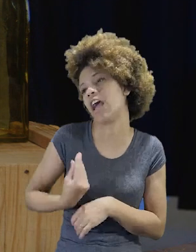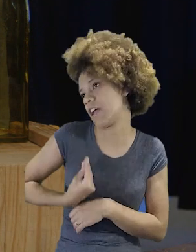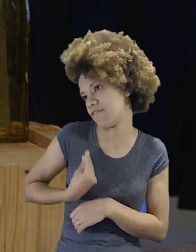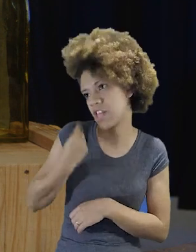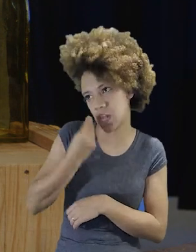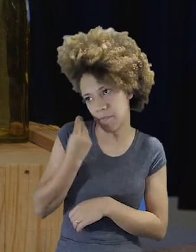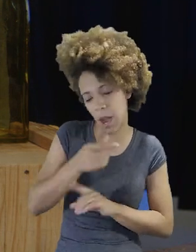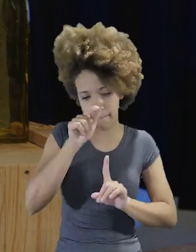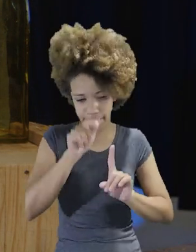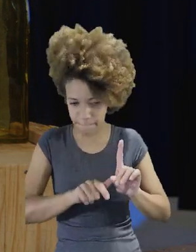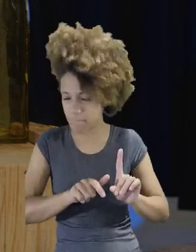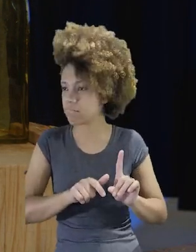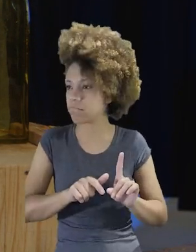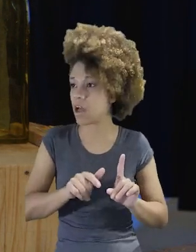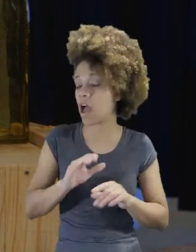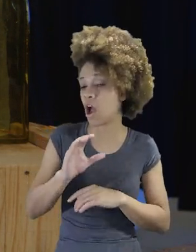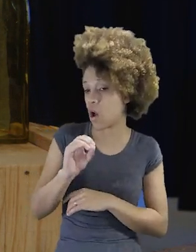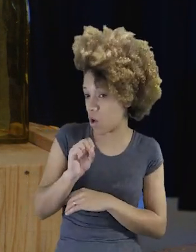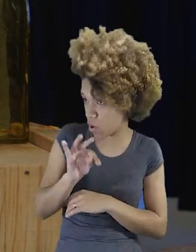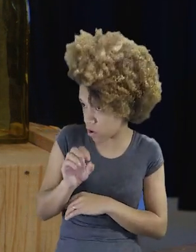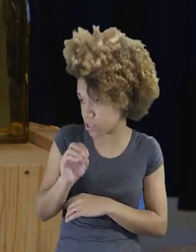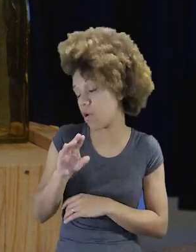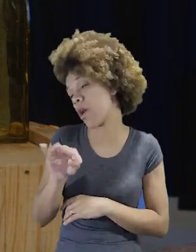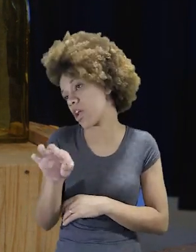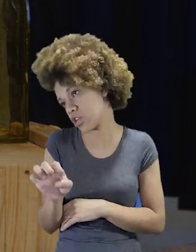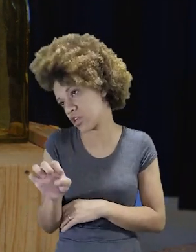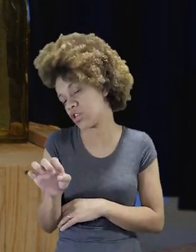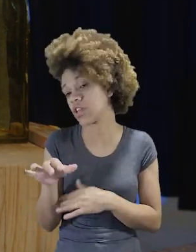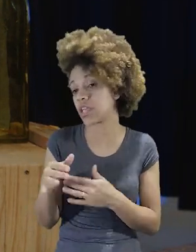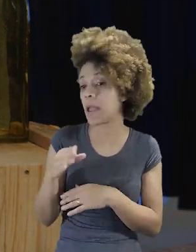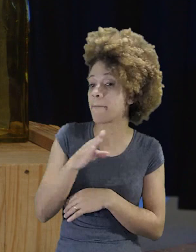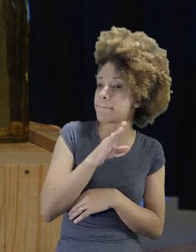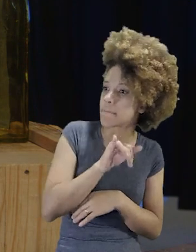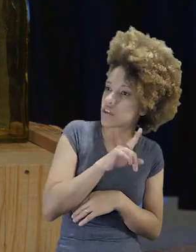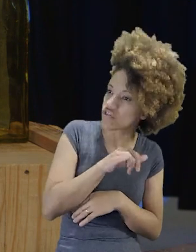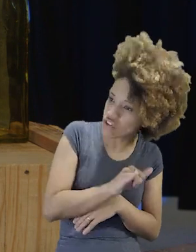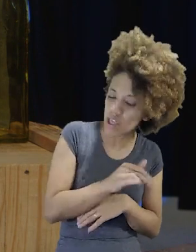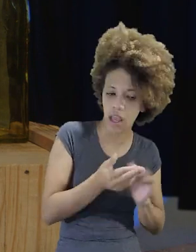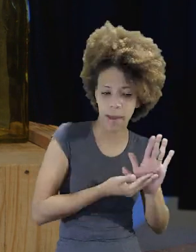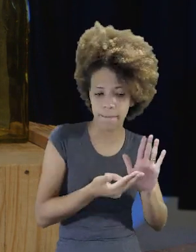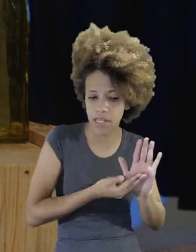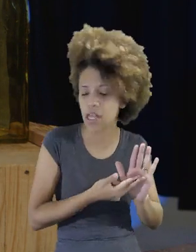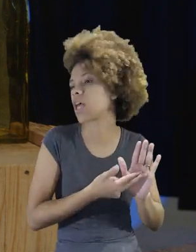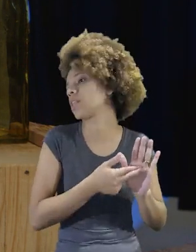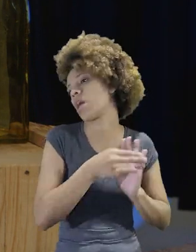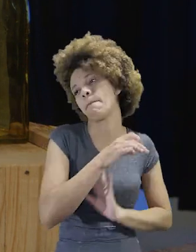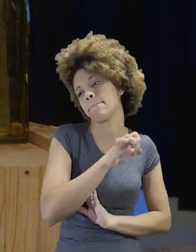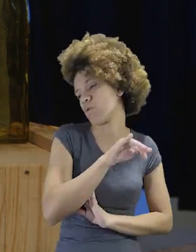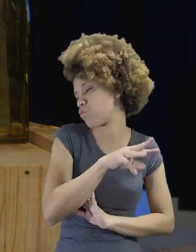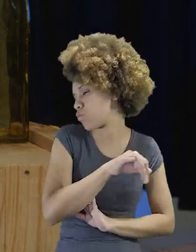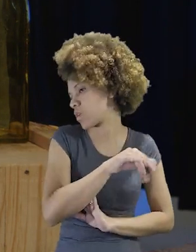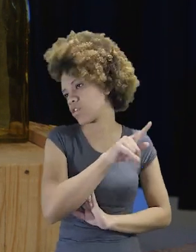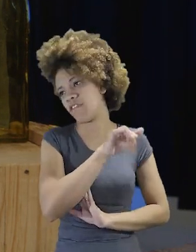a vida dele a Persona é o Acosta Oeste e eu não trollagem e representa né Brooklin Nova